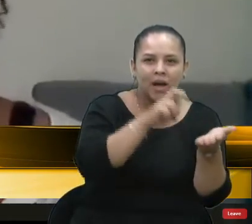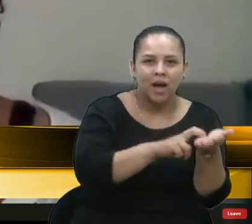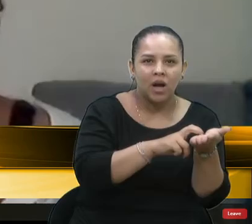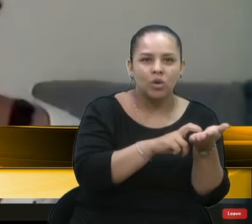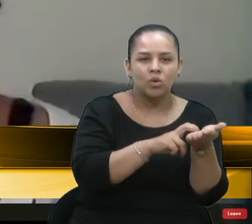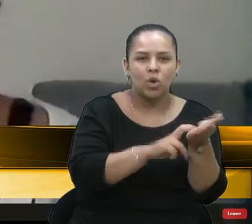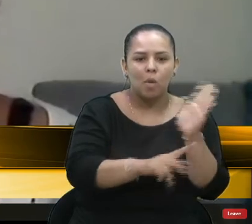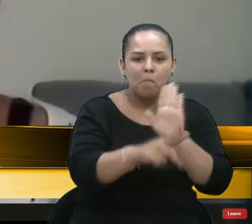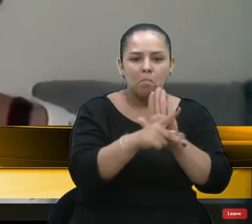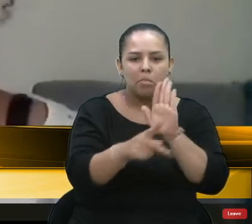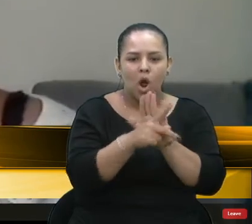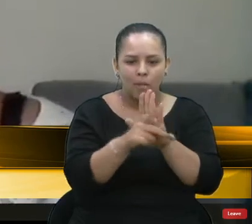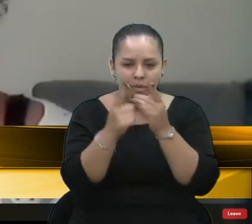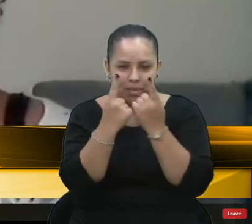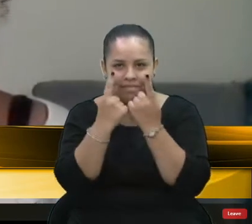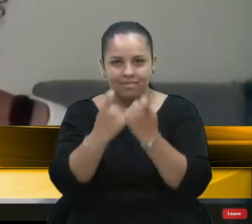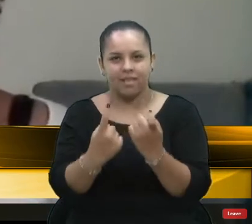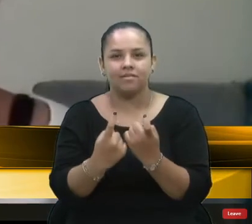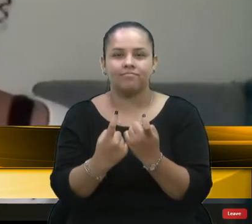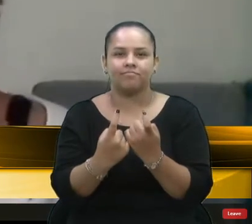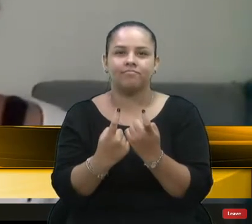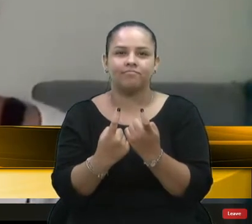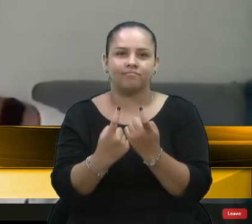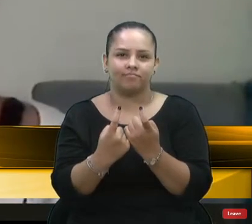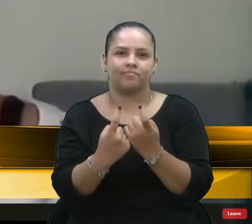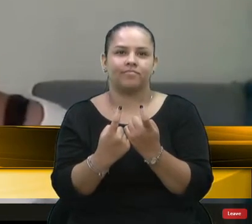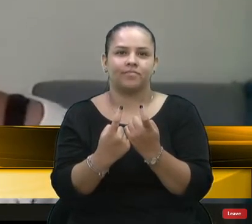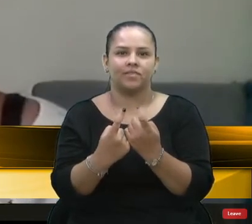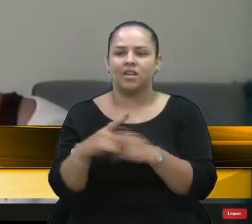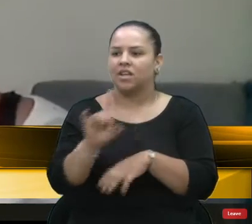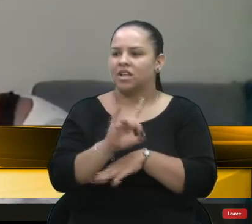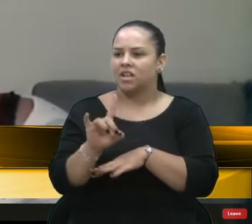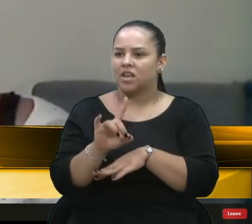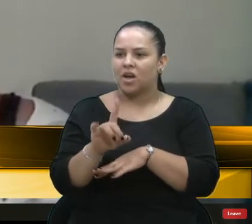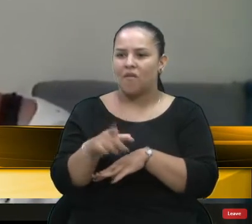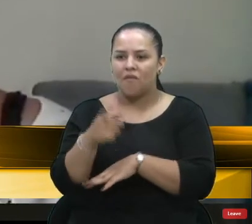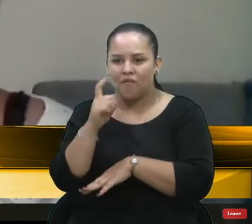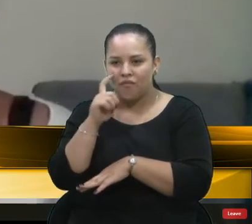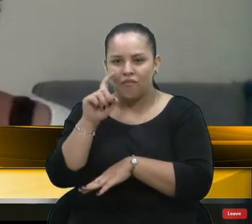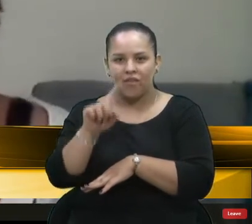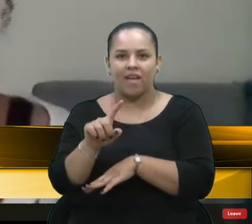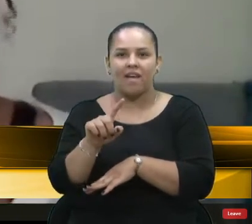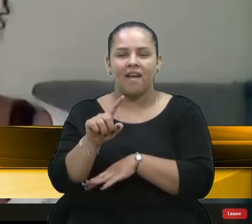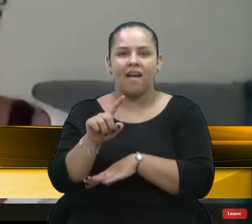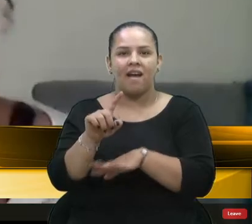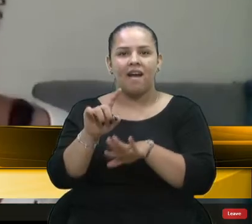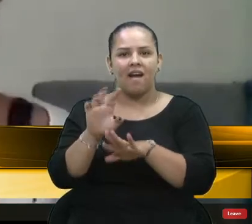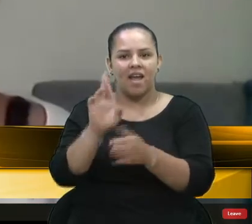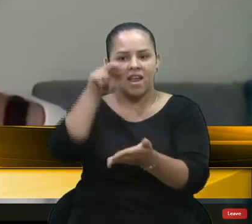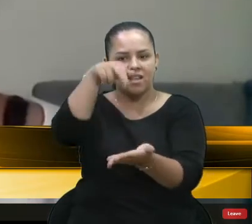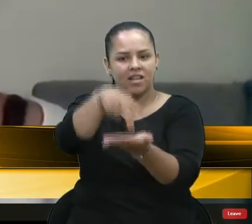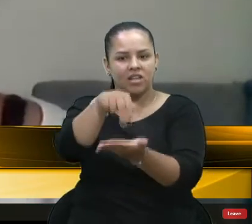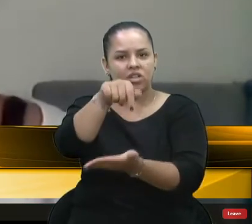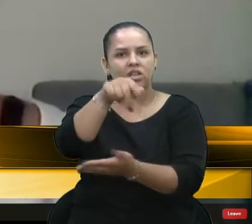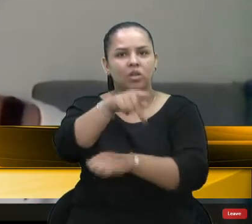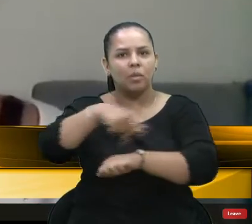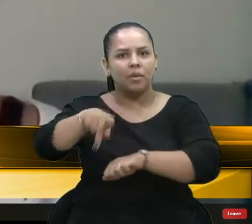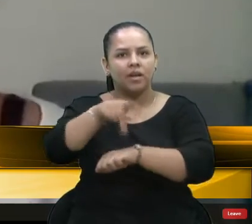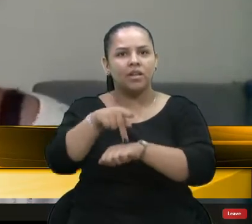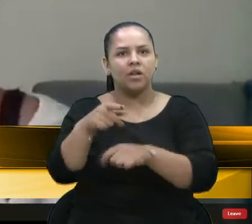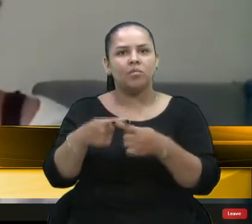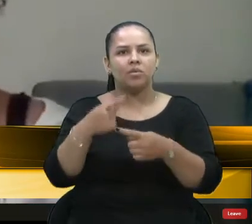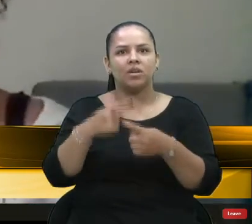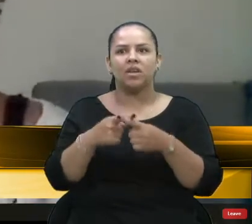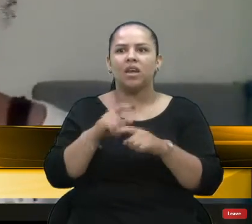seus próprios interesses. E mais uma vez, sem sequer olhar para a realidade do nosso país. Porque quem está aqui pedindo tudo, para abrir